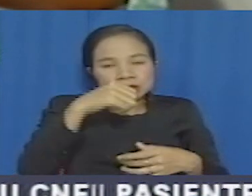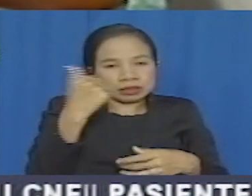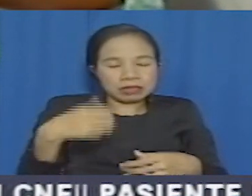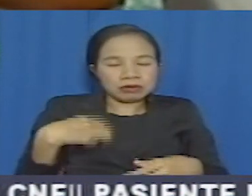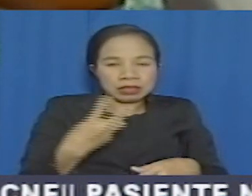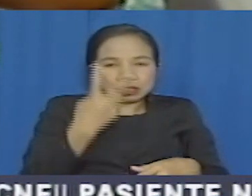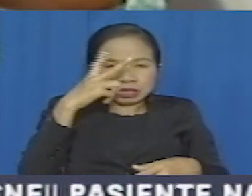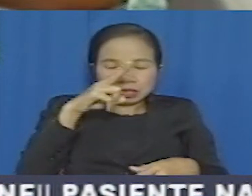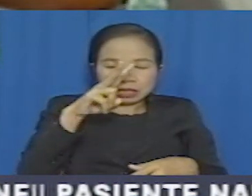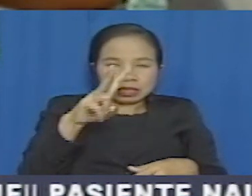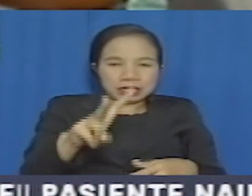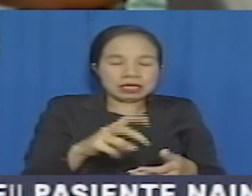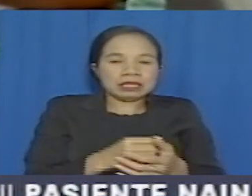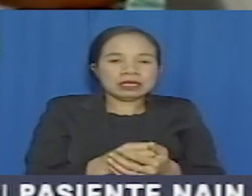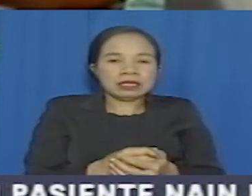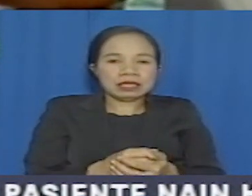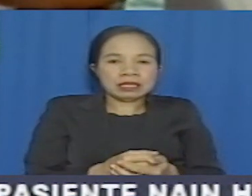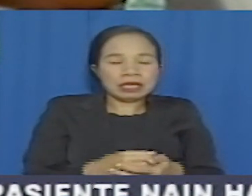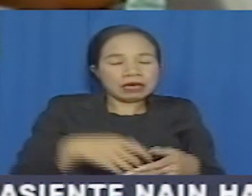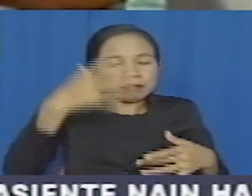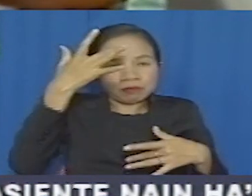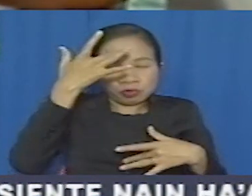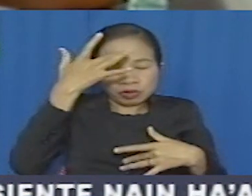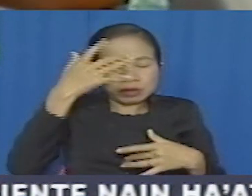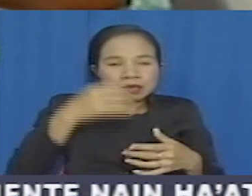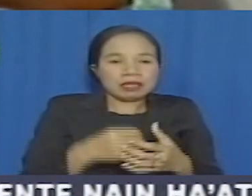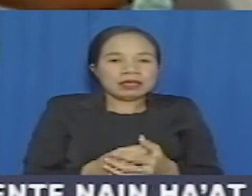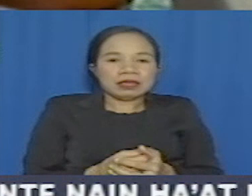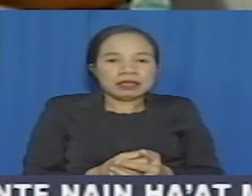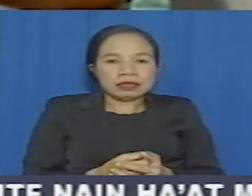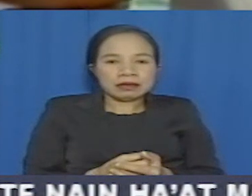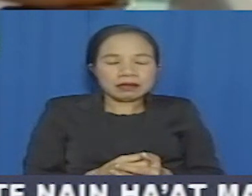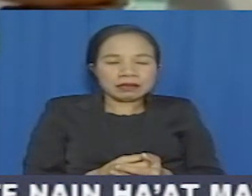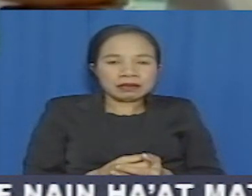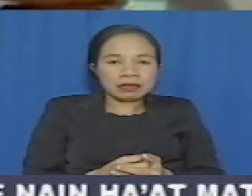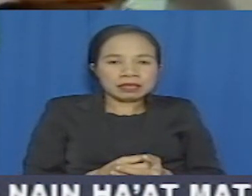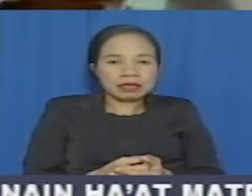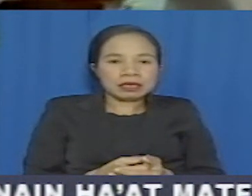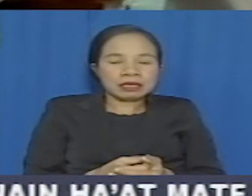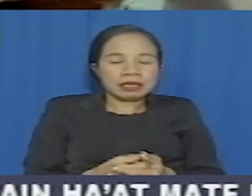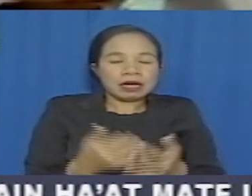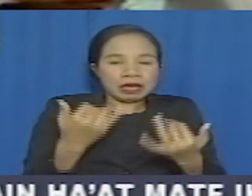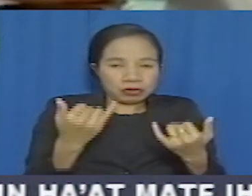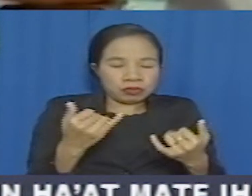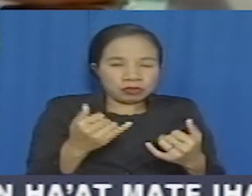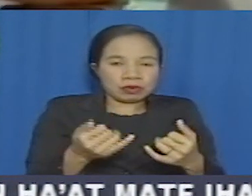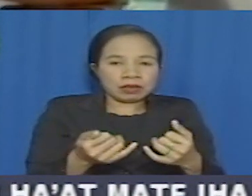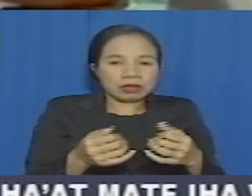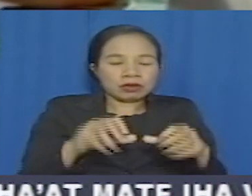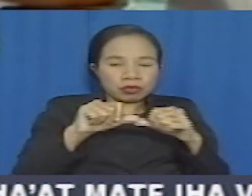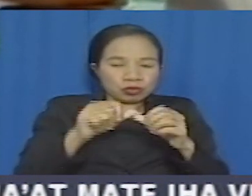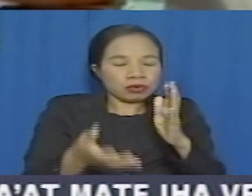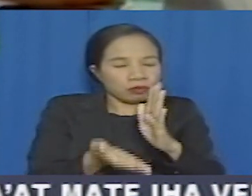ita hare evolução caso, agora maka aslos, número segundo, ita hare ihan